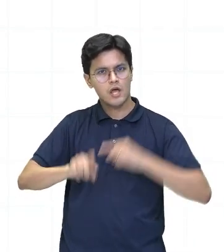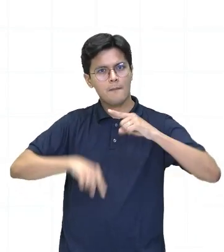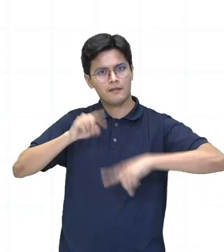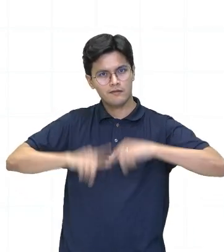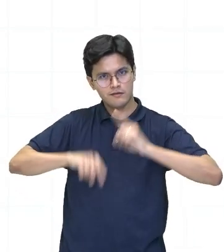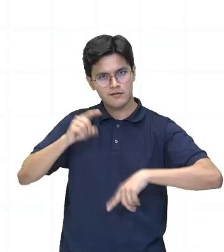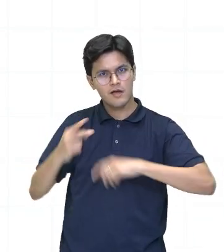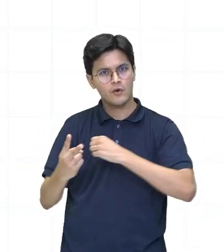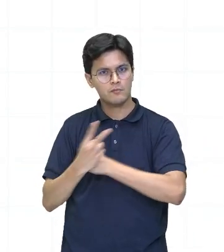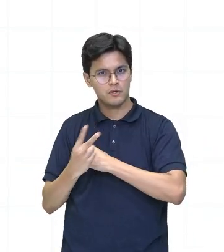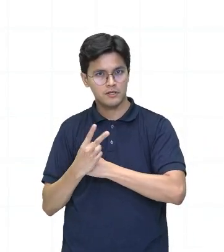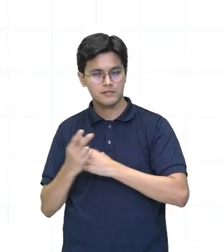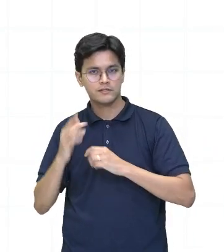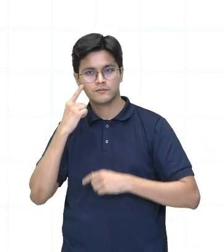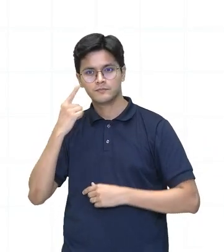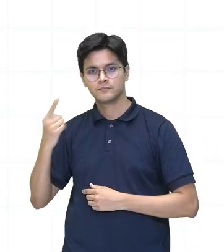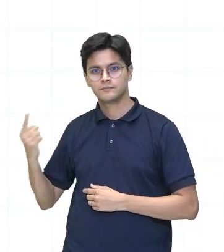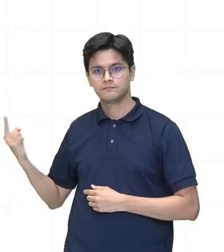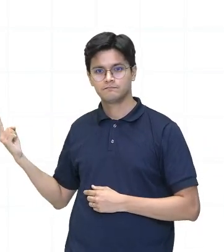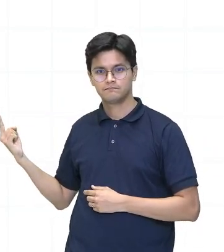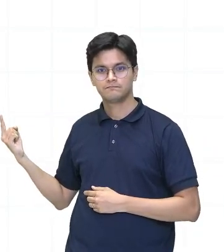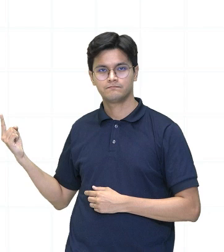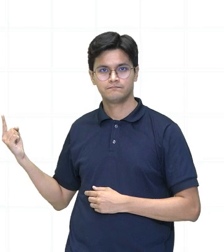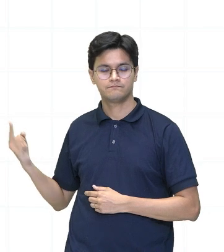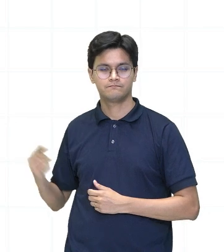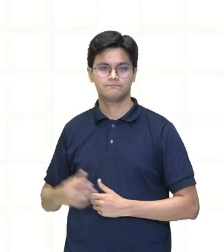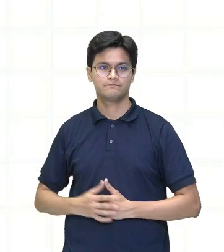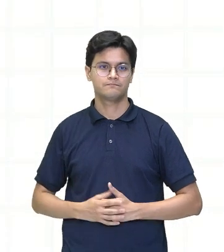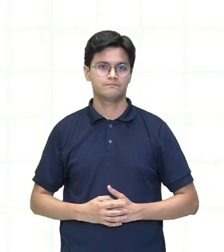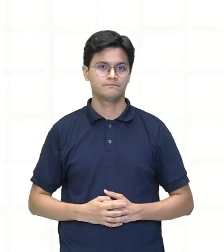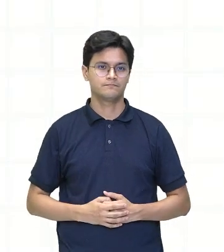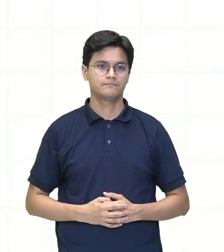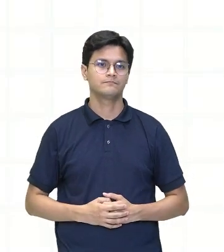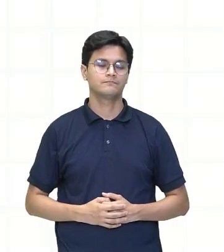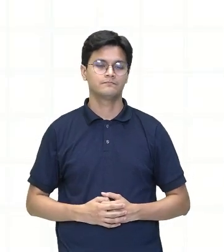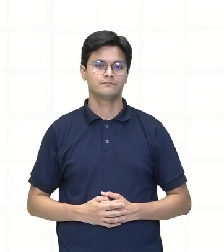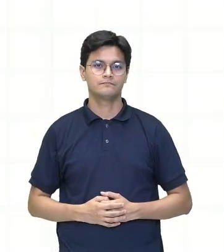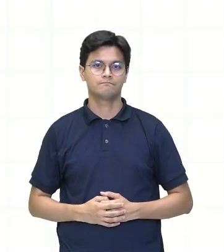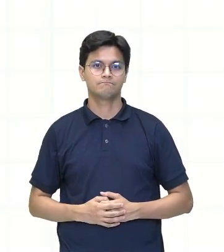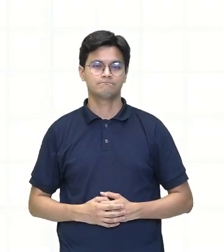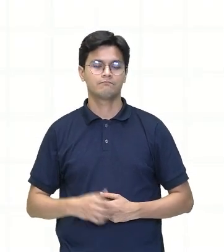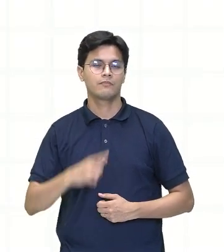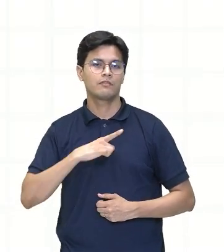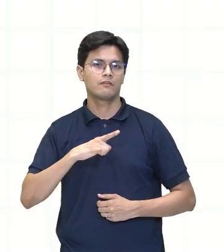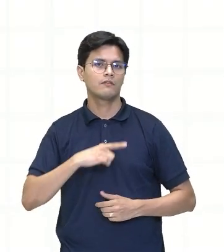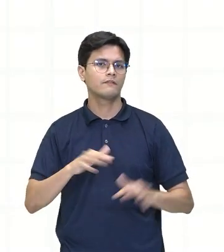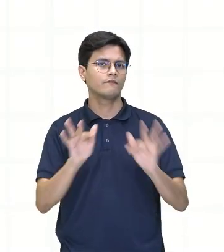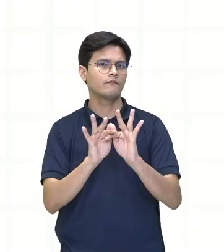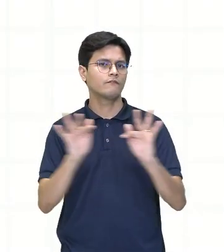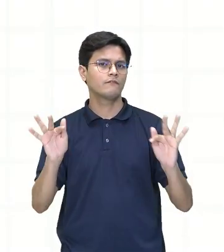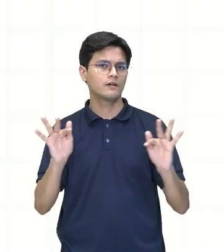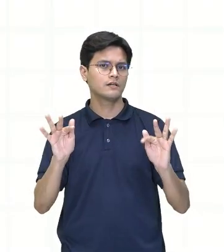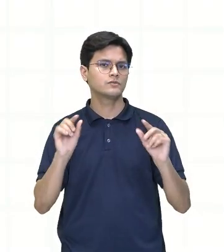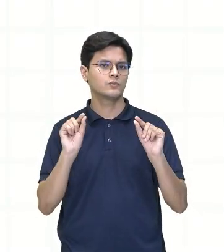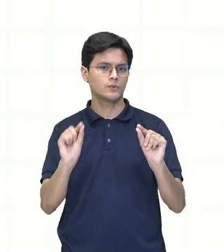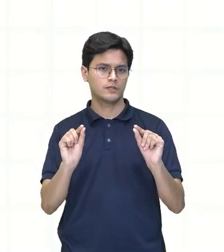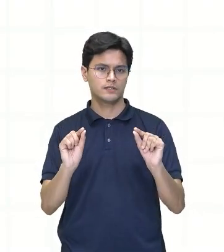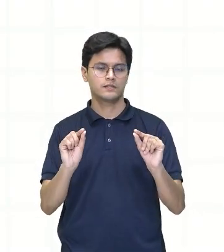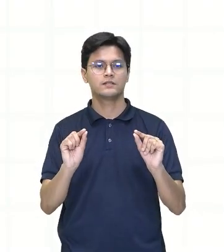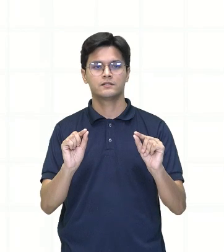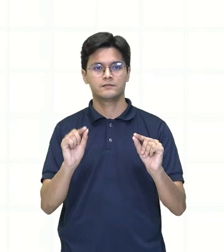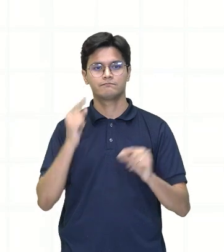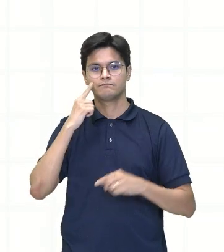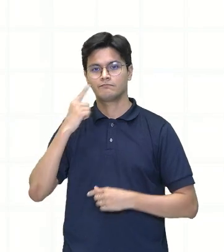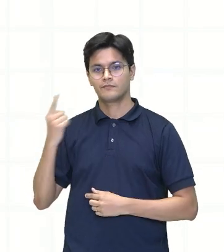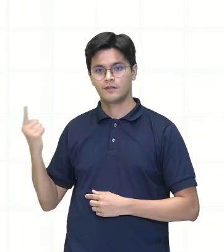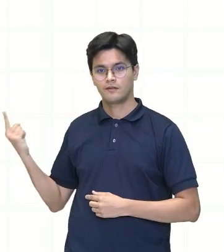né? Com os equipamentos de proteção, certo? E aí a frase sobre ela diz o seguinte, ó. She, que é